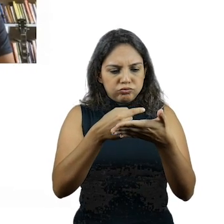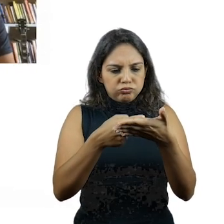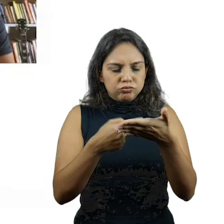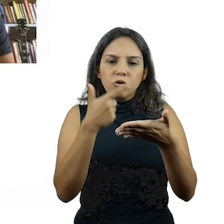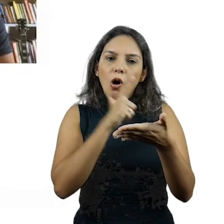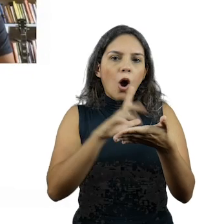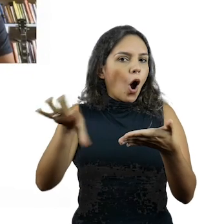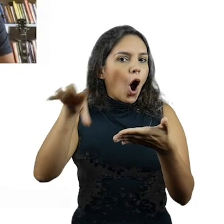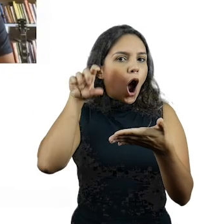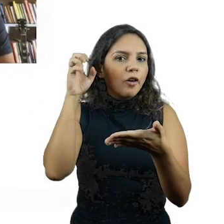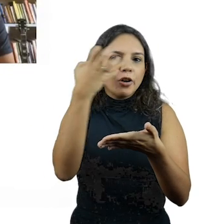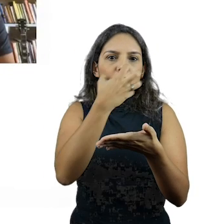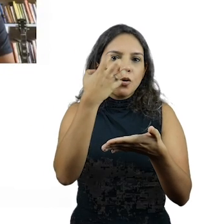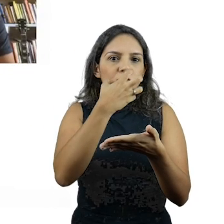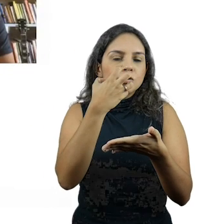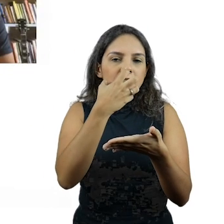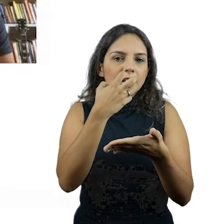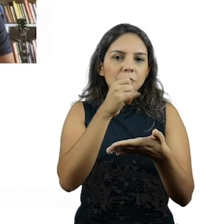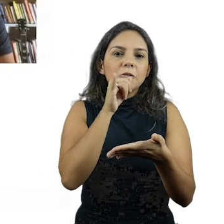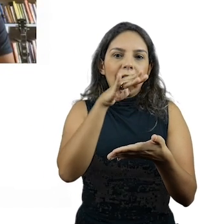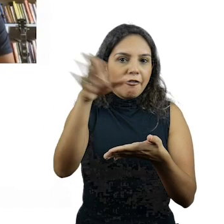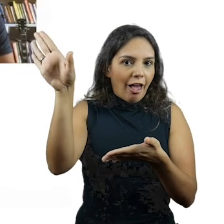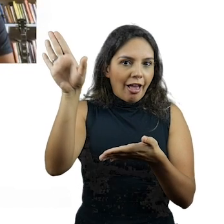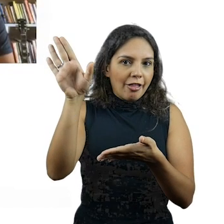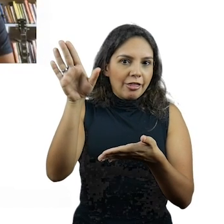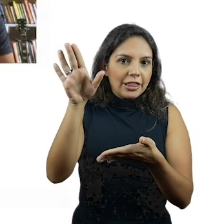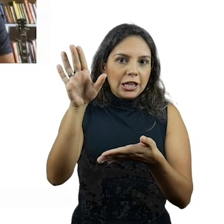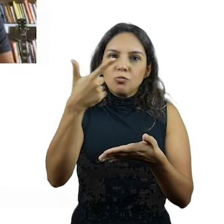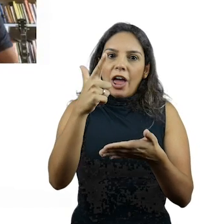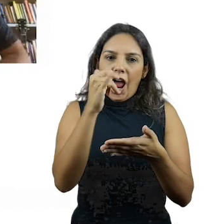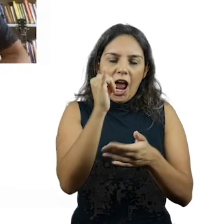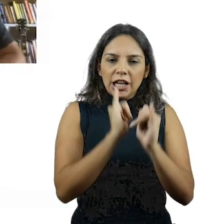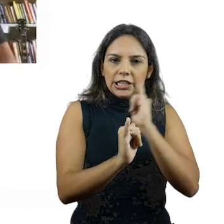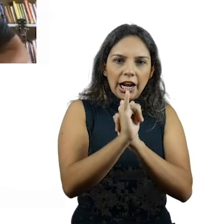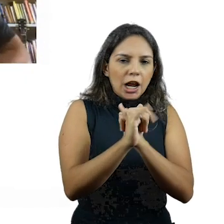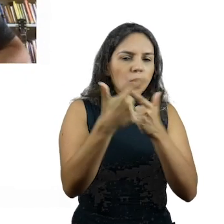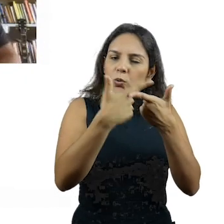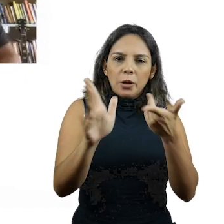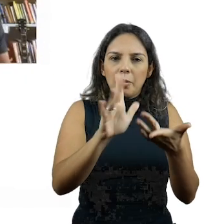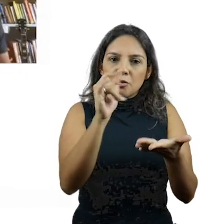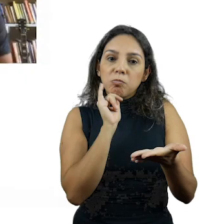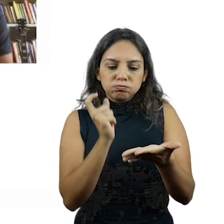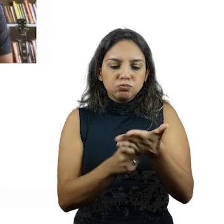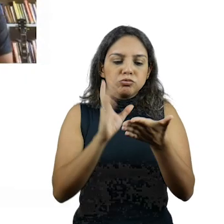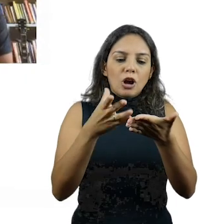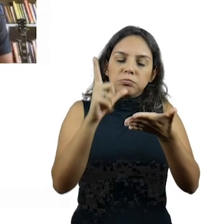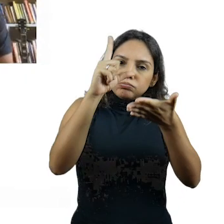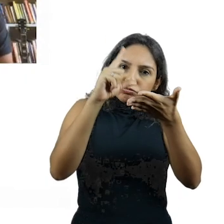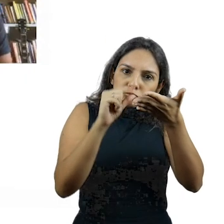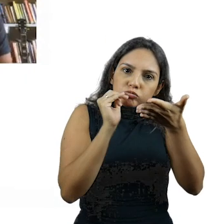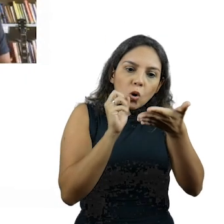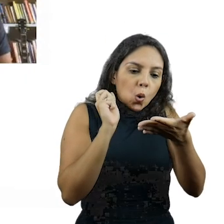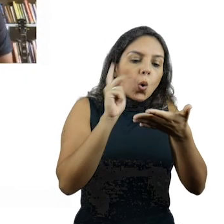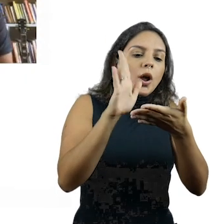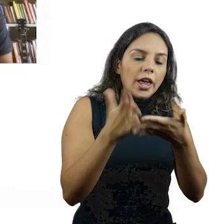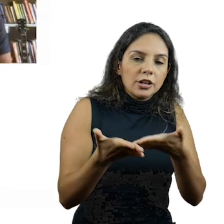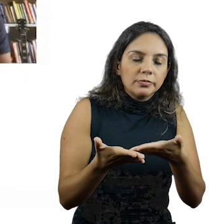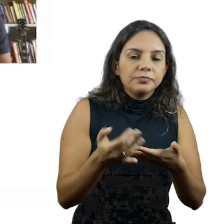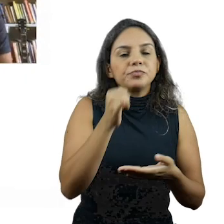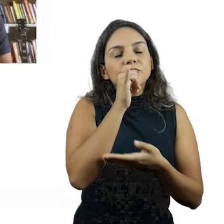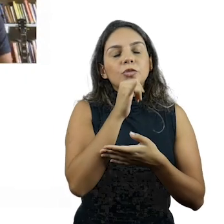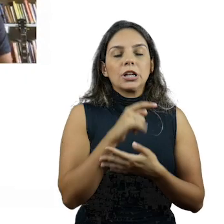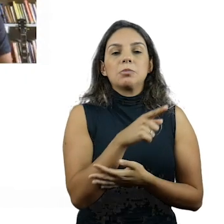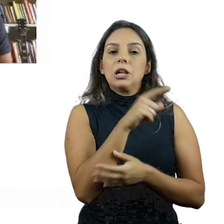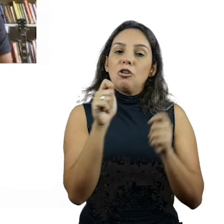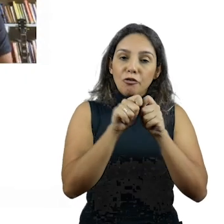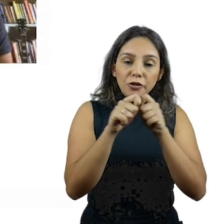consegue ouvir as músicas da trilha sonora onde você estiver, mesmo que não esteja conectado à internet. Eu fiz questão disso para a pessoa, sei lá, se